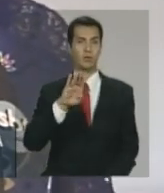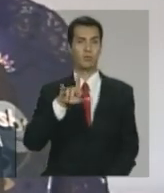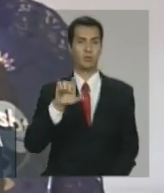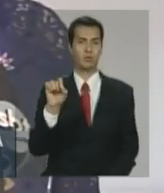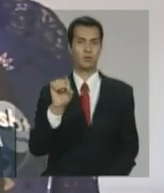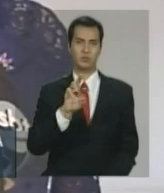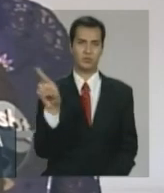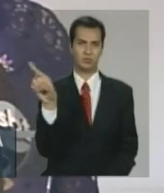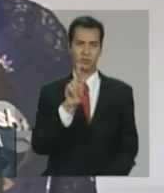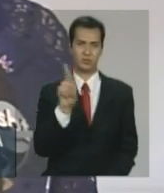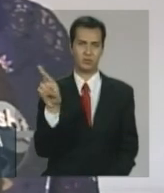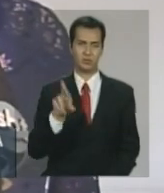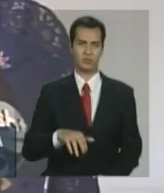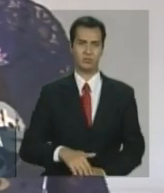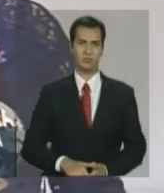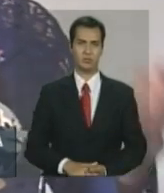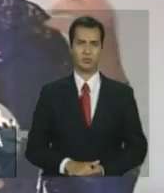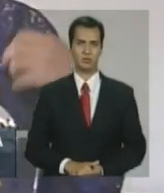espaço fiscal.